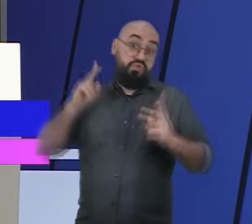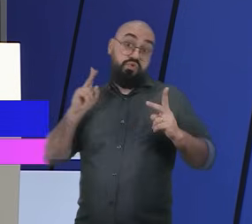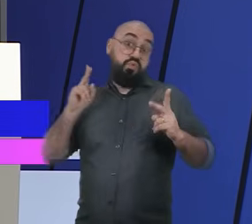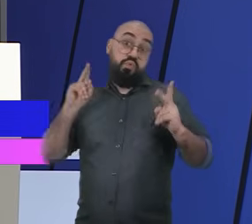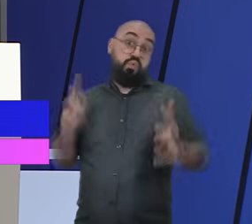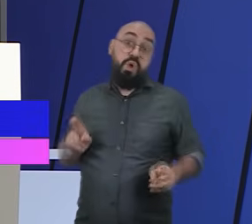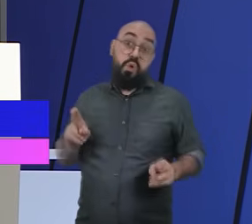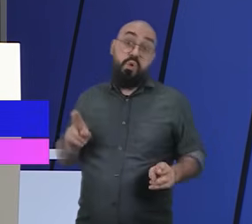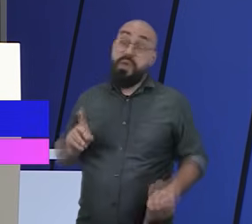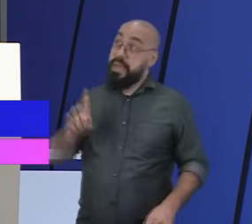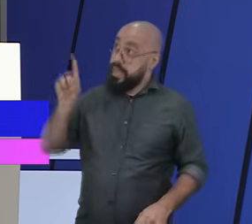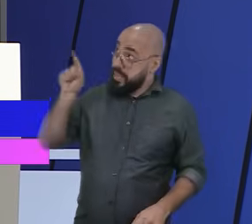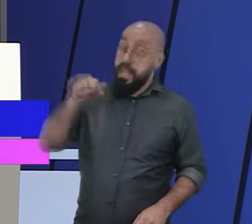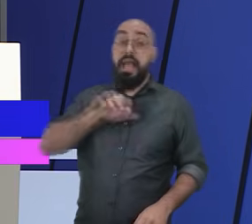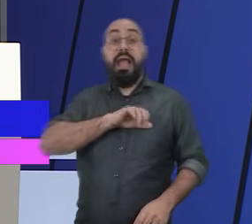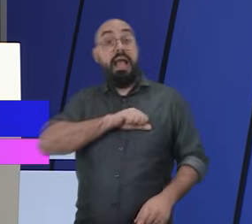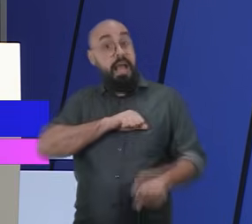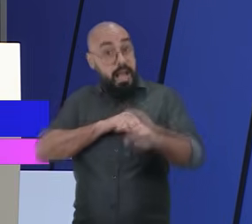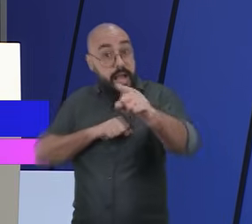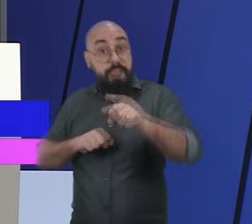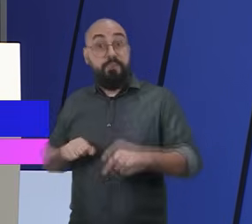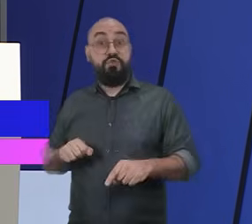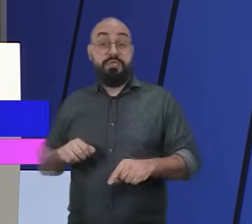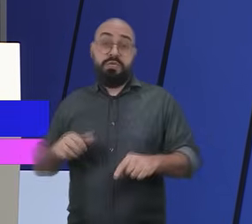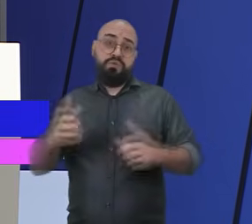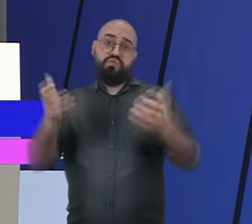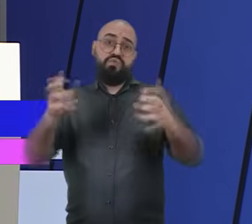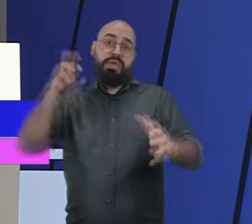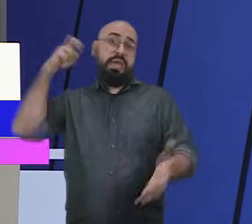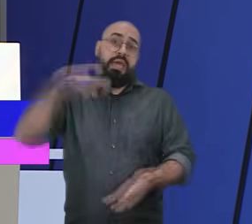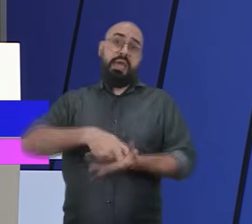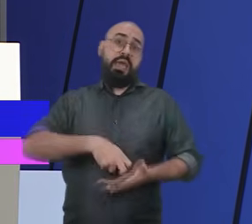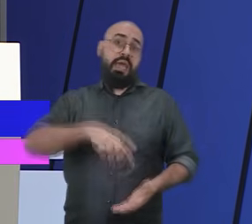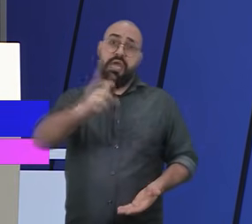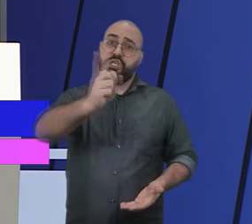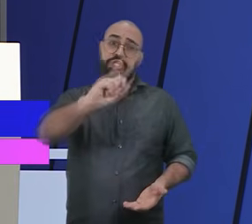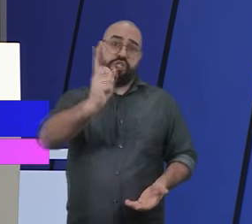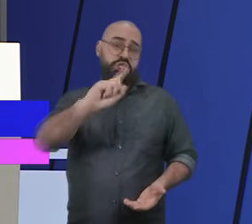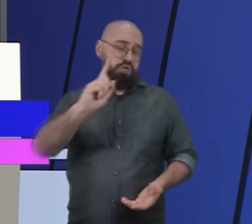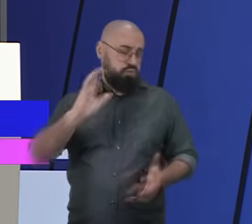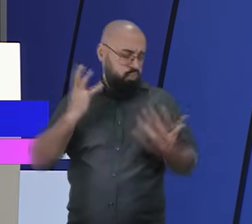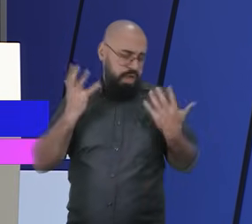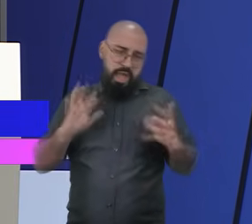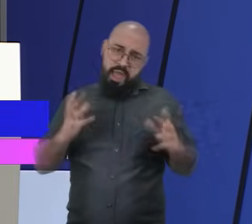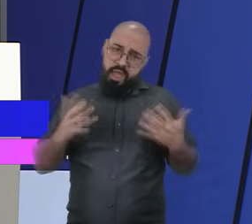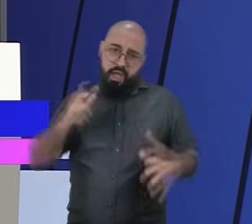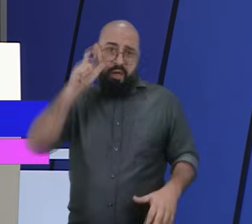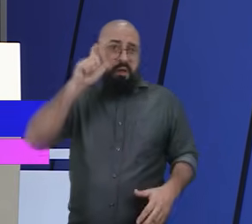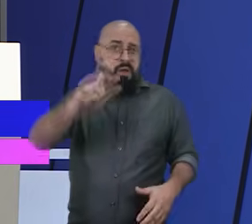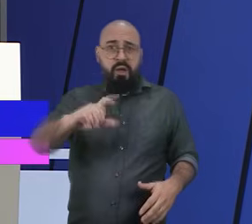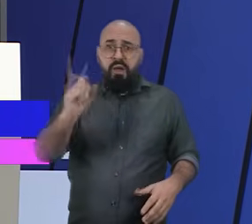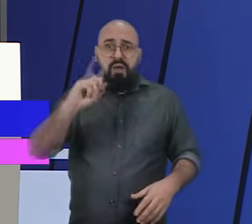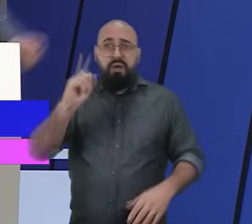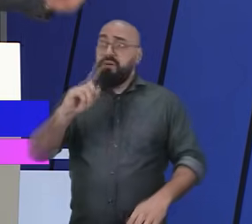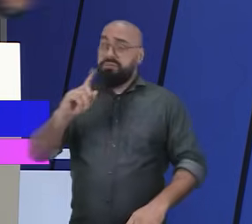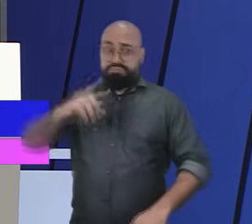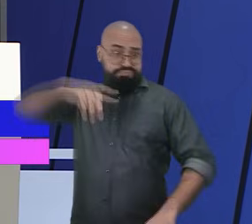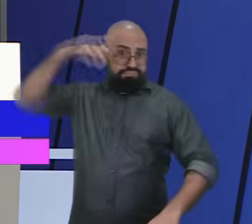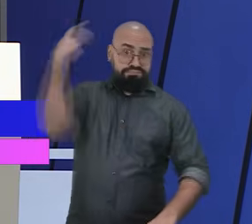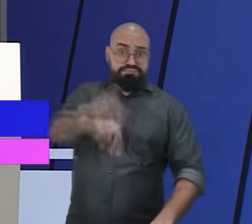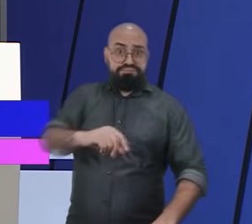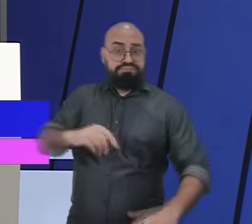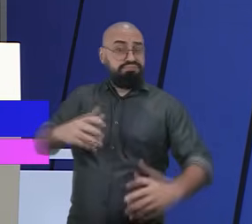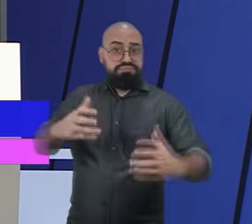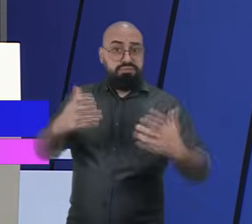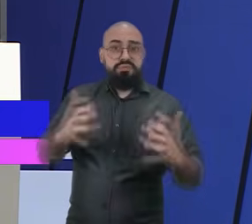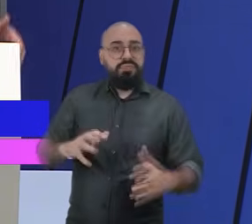ama, Ele se importa com você, Ele está interessado. E Deus não quer castigar. Não é o interesse de Deus te castigar. Deus não é um Deus punitivo que está lá